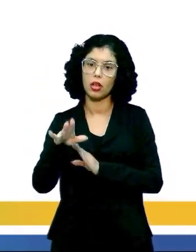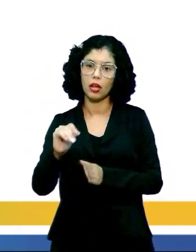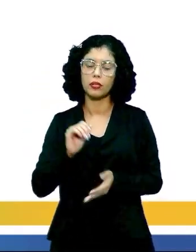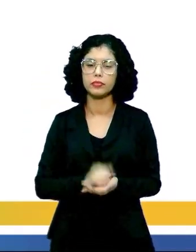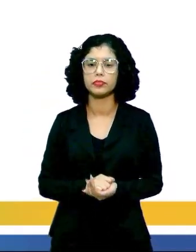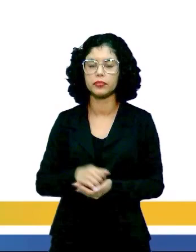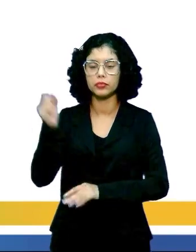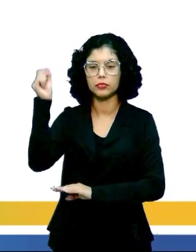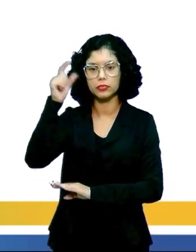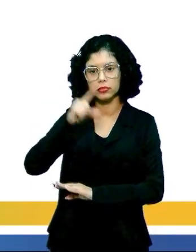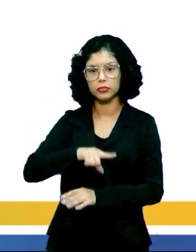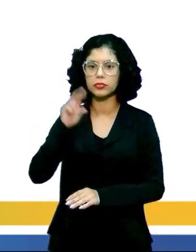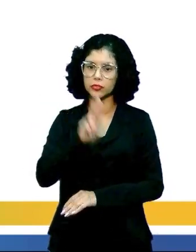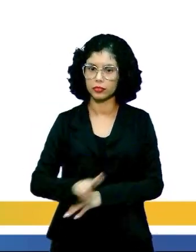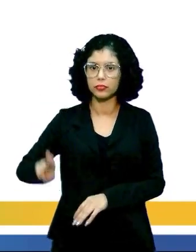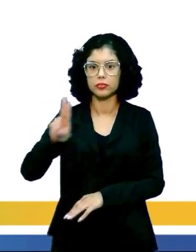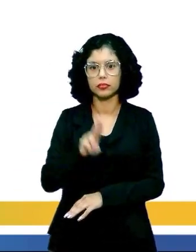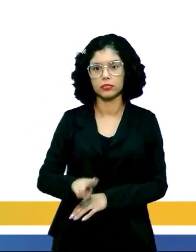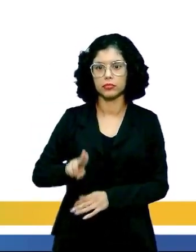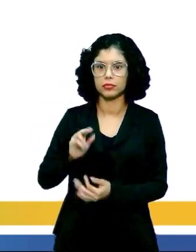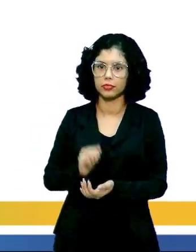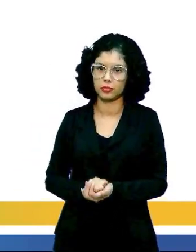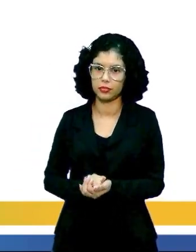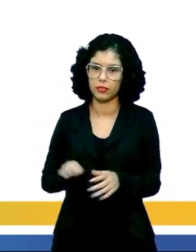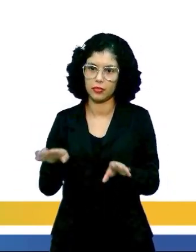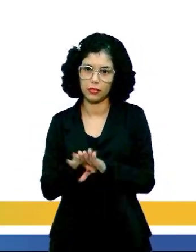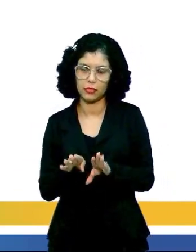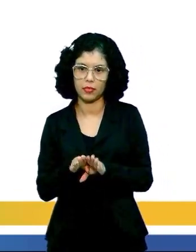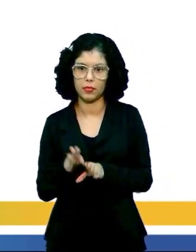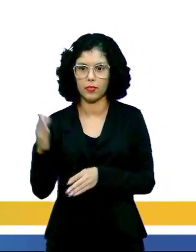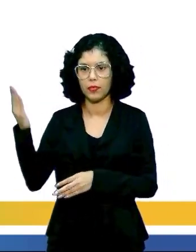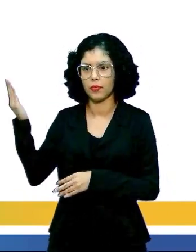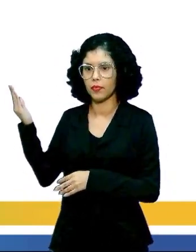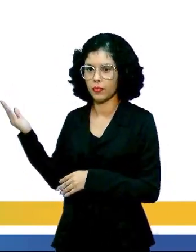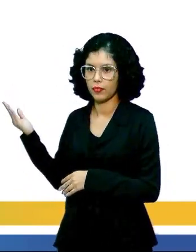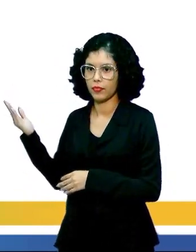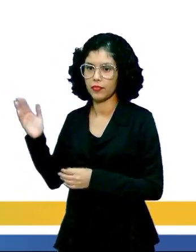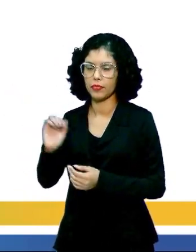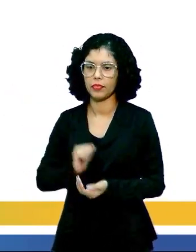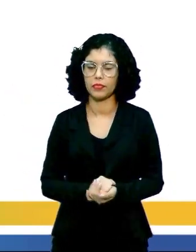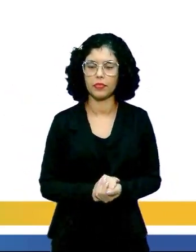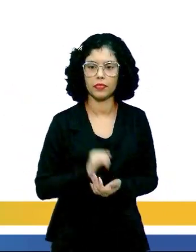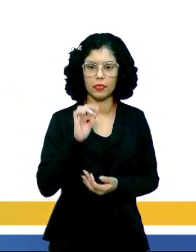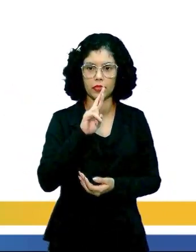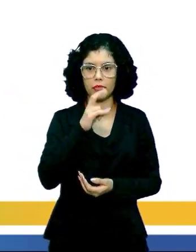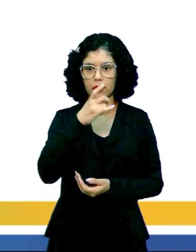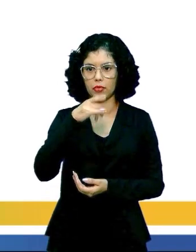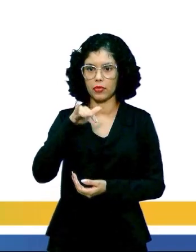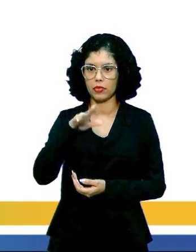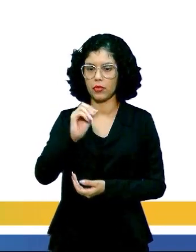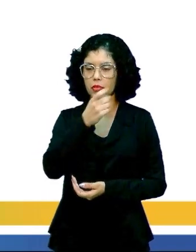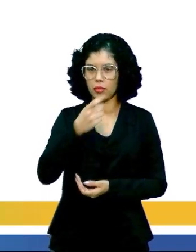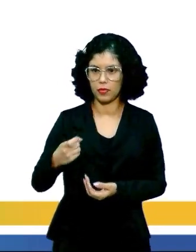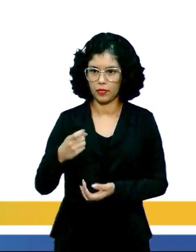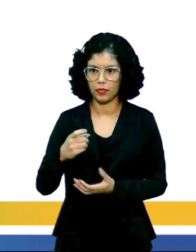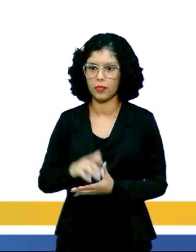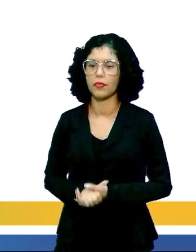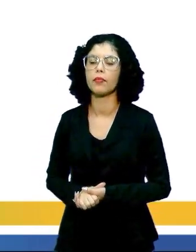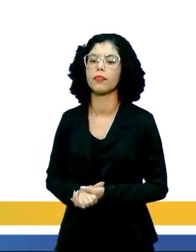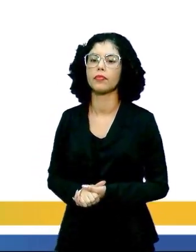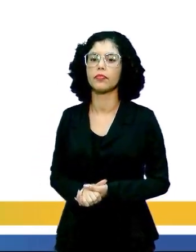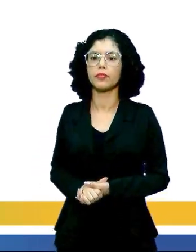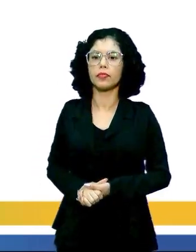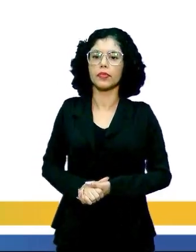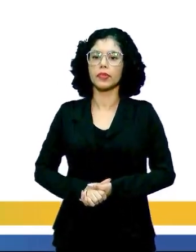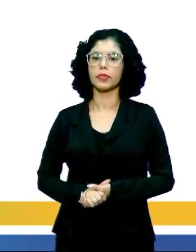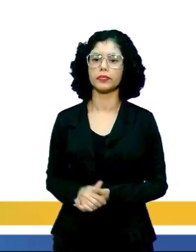o luminol, que é usado em cenas de crime, e ali também o modelo de Bohr é usado na